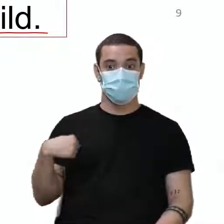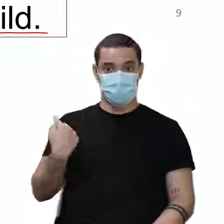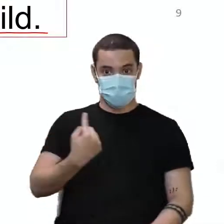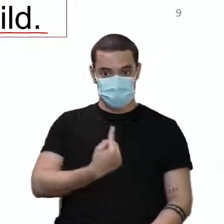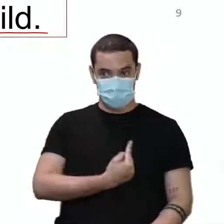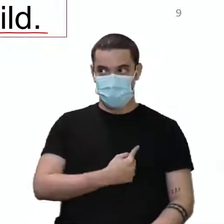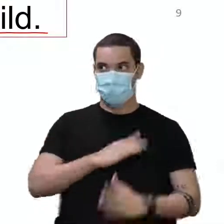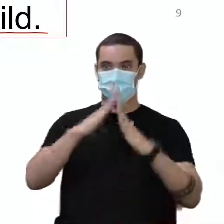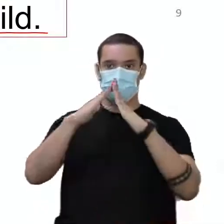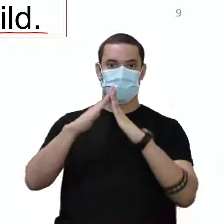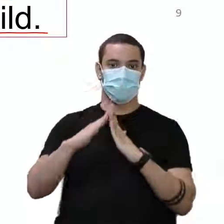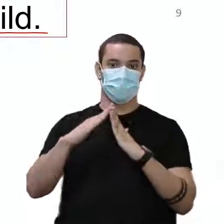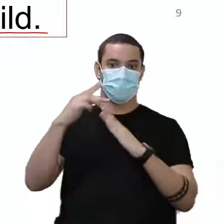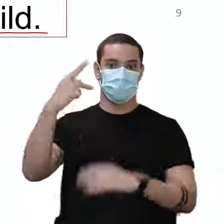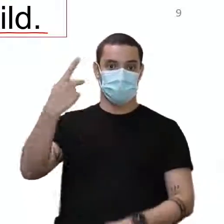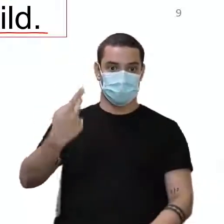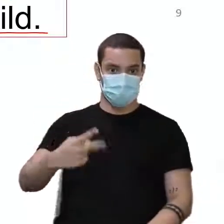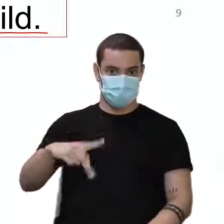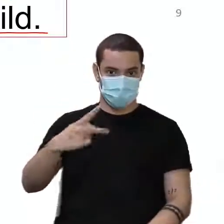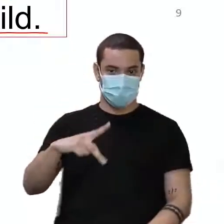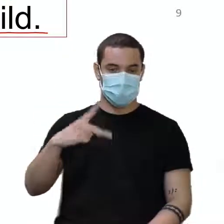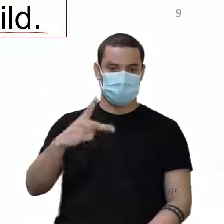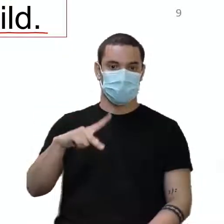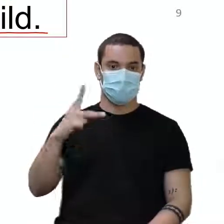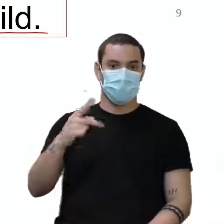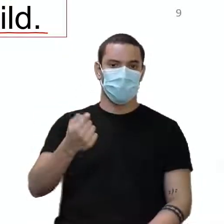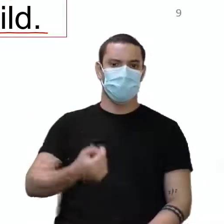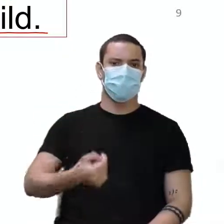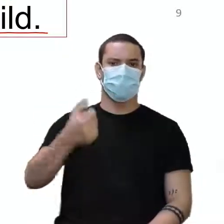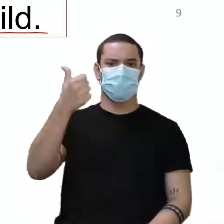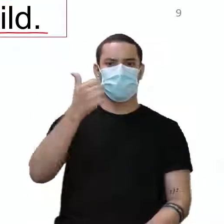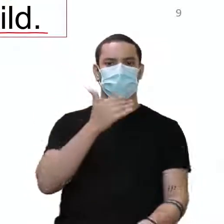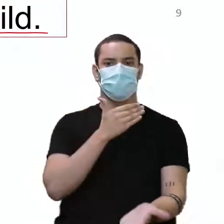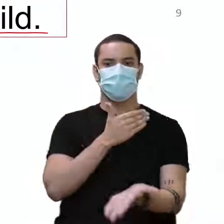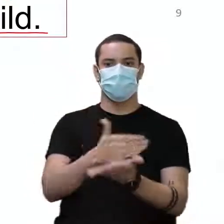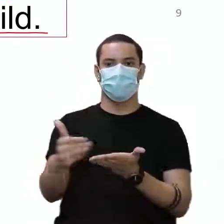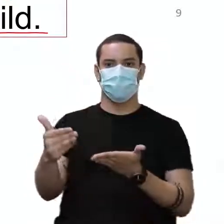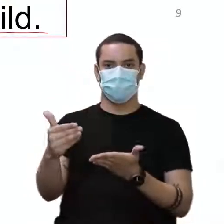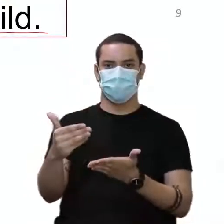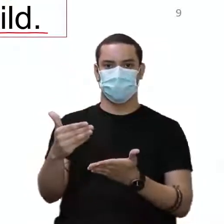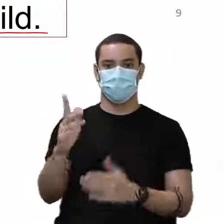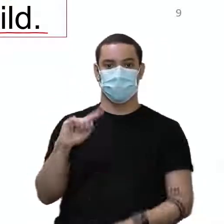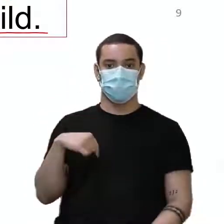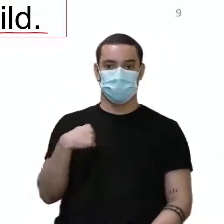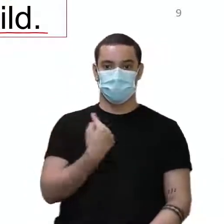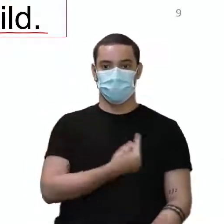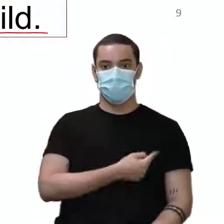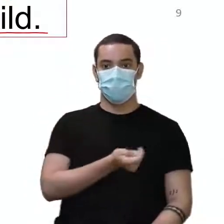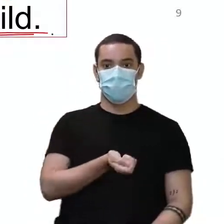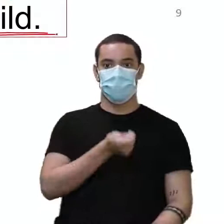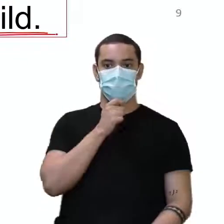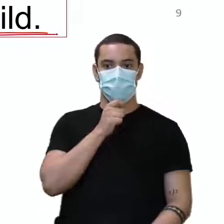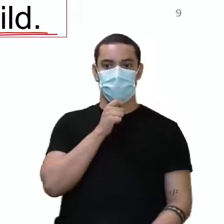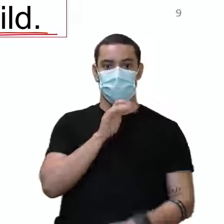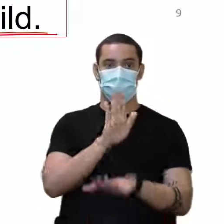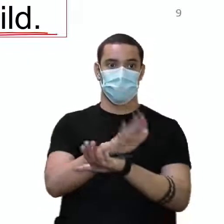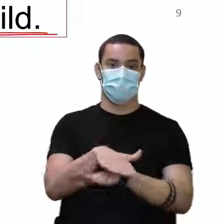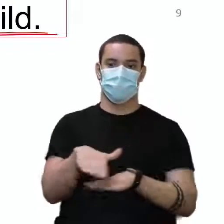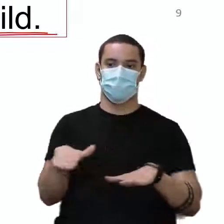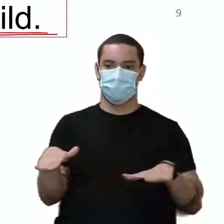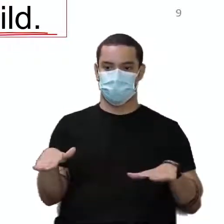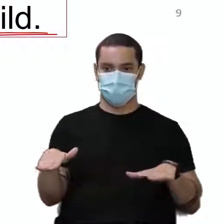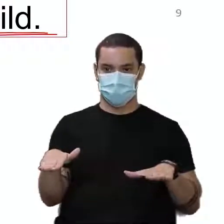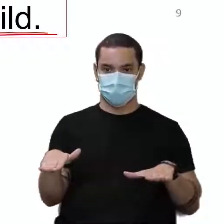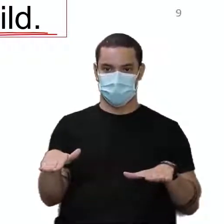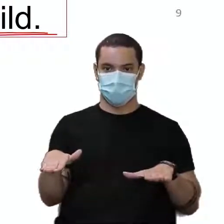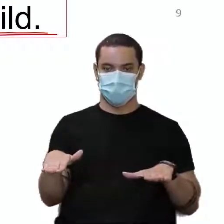nós moramos aqui desde que nós éramos crianças.